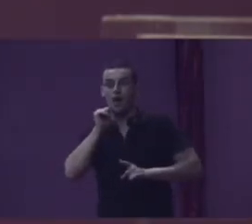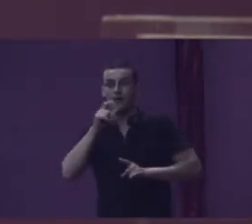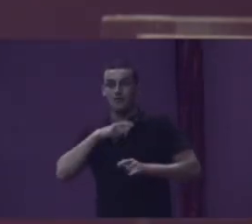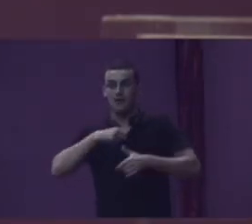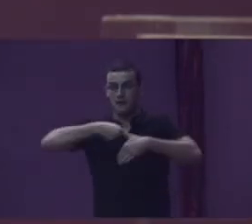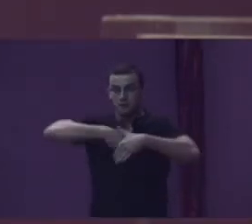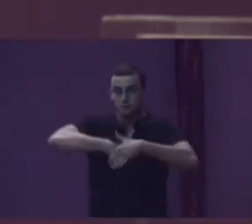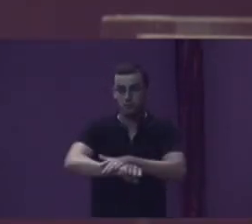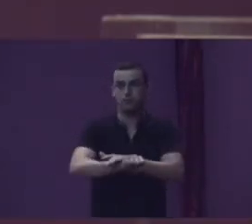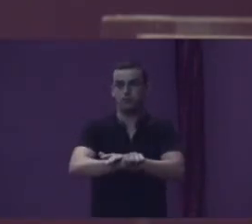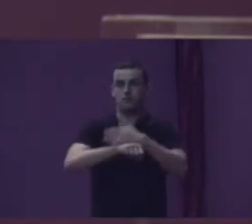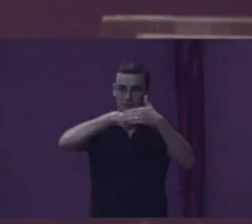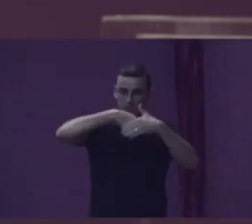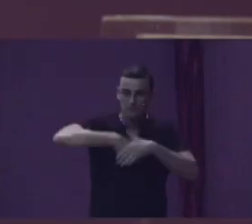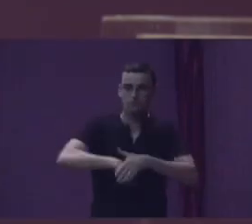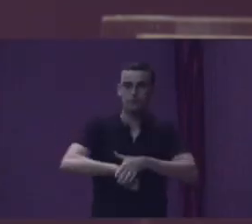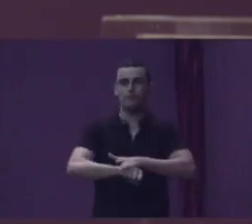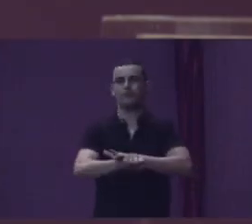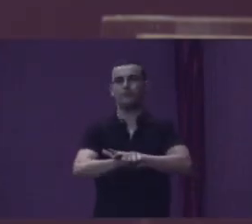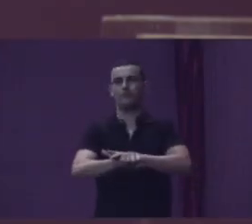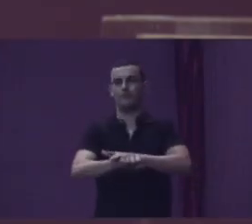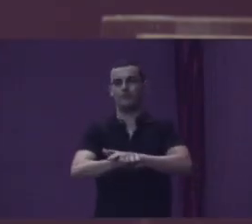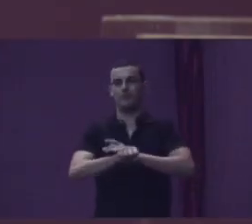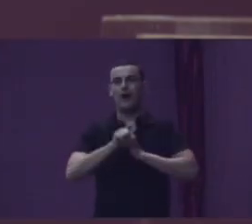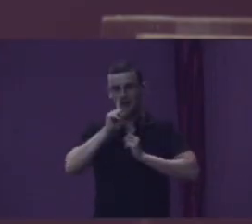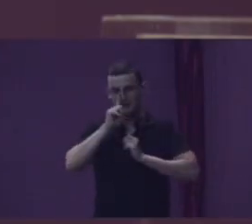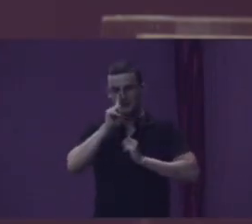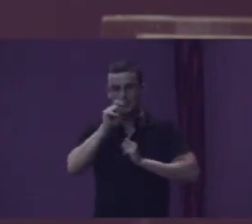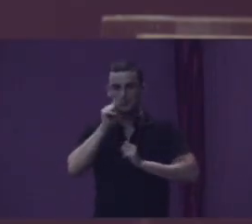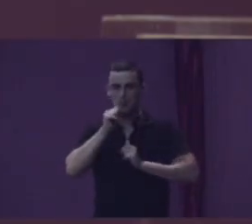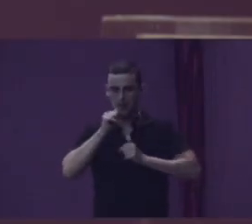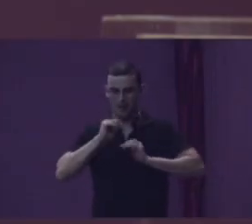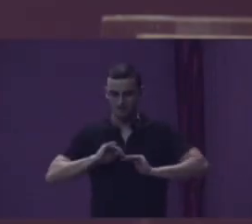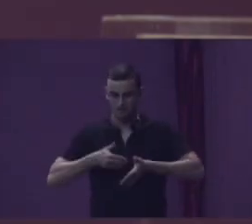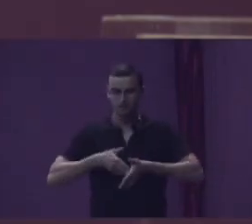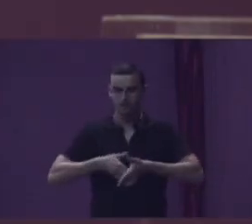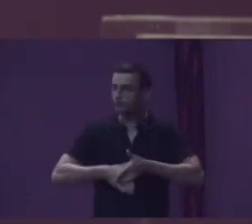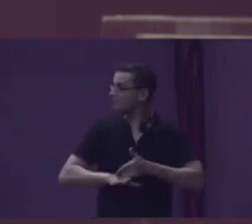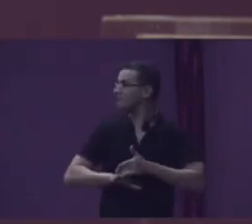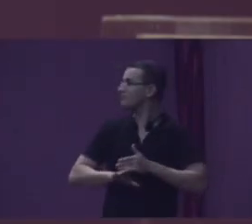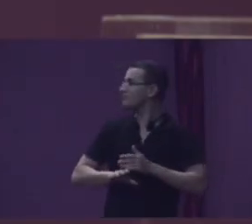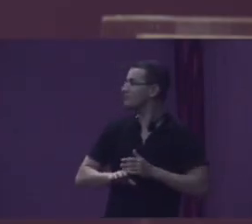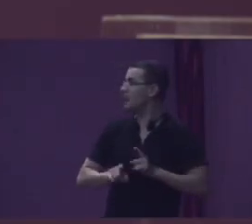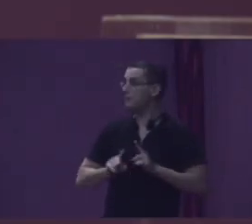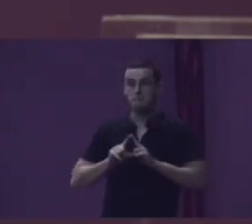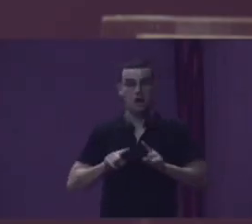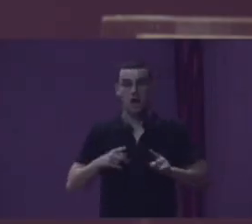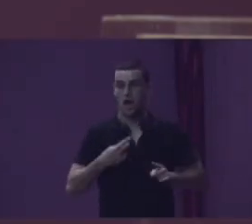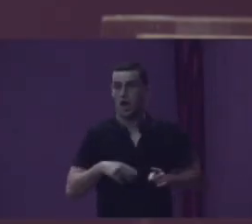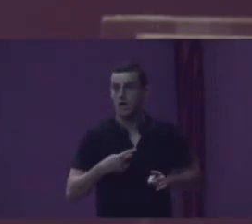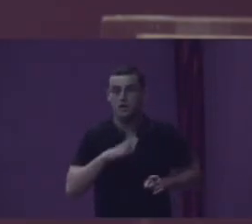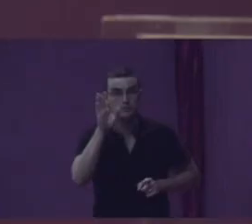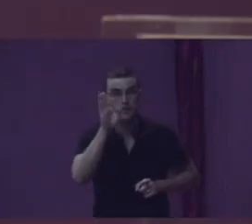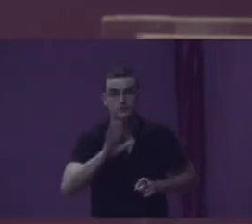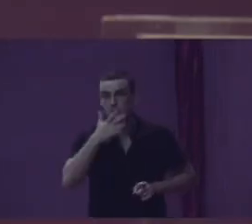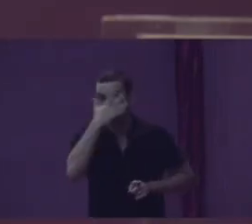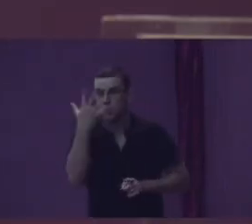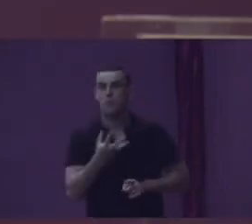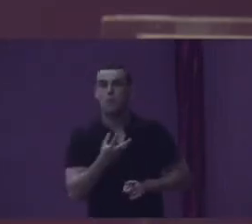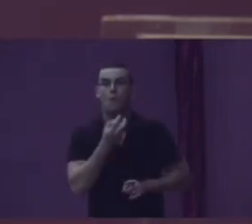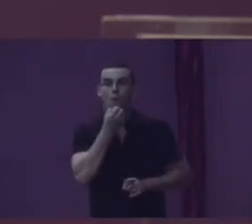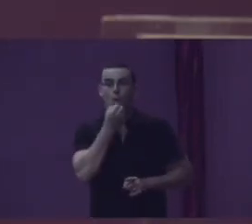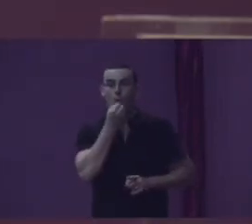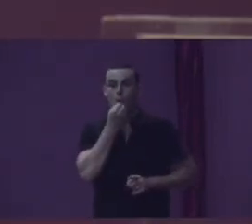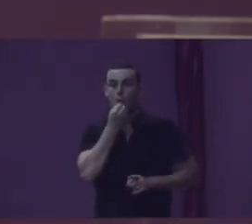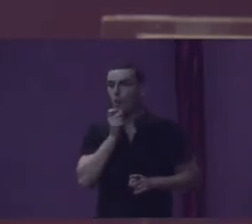como você explicou, absolutamente razão, que não se fala, no Brasil não se fala nada. O risco